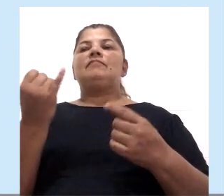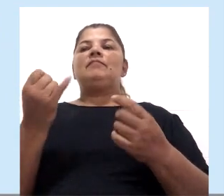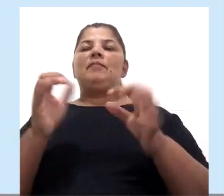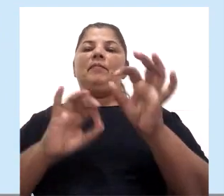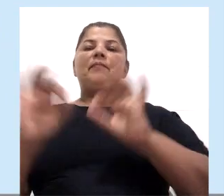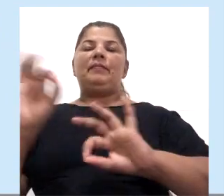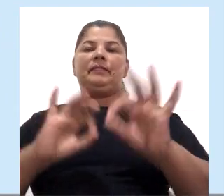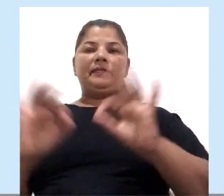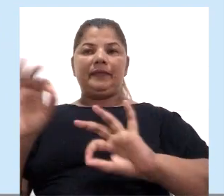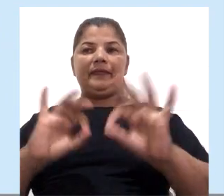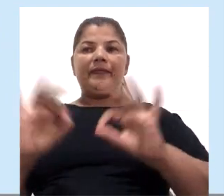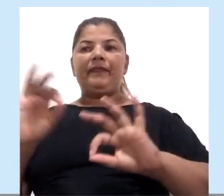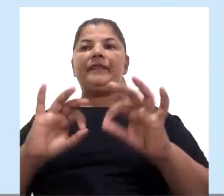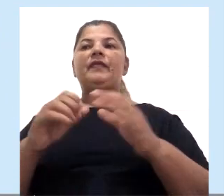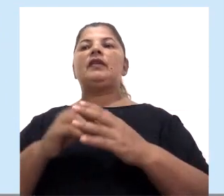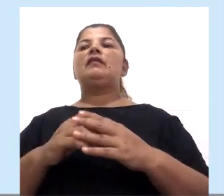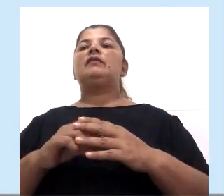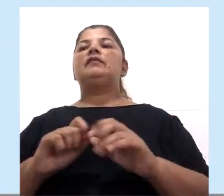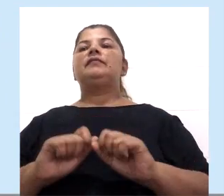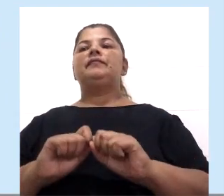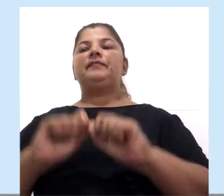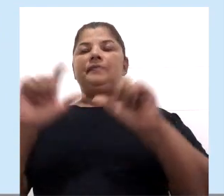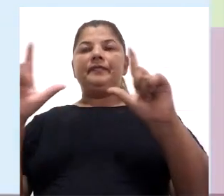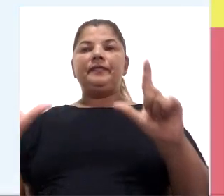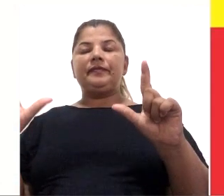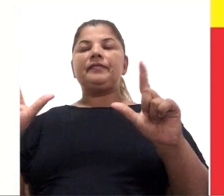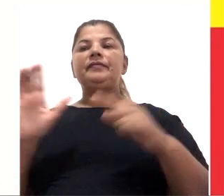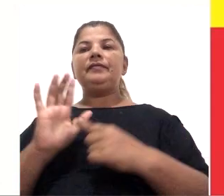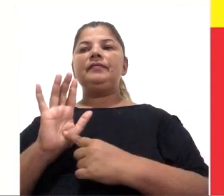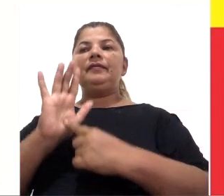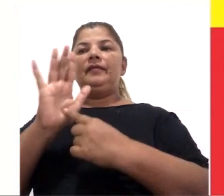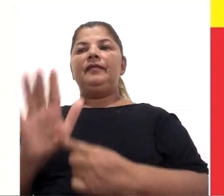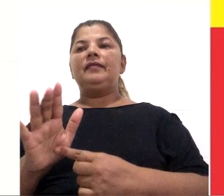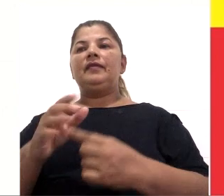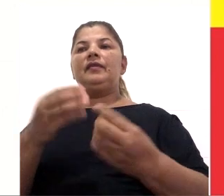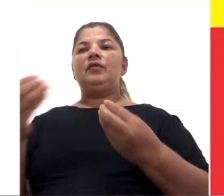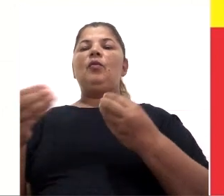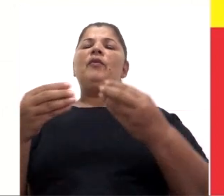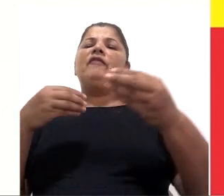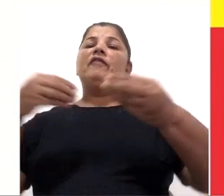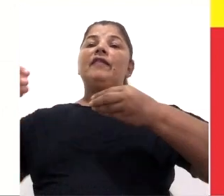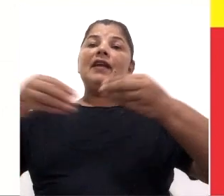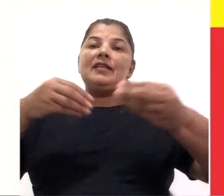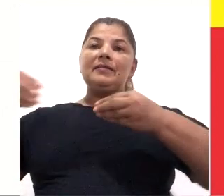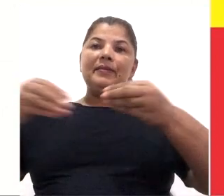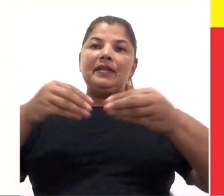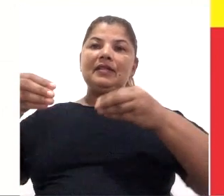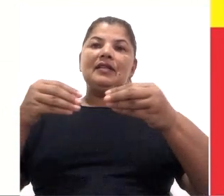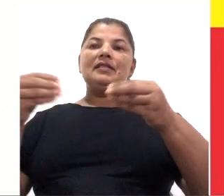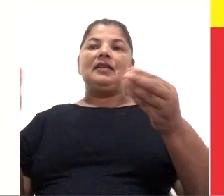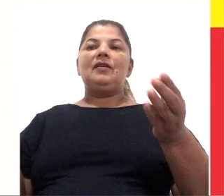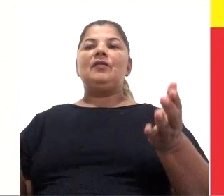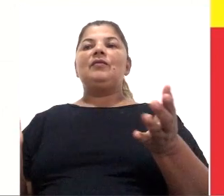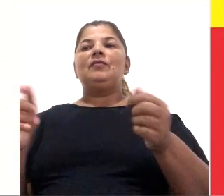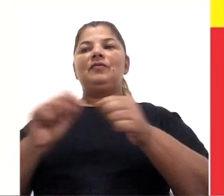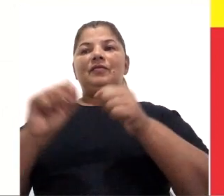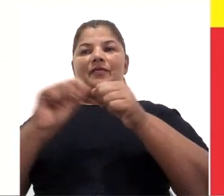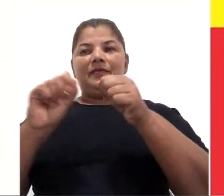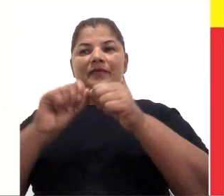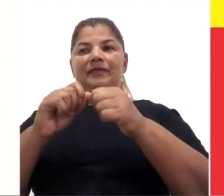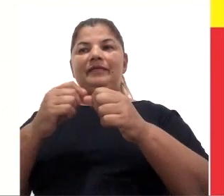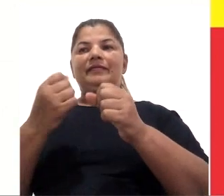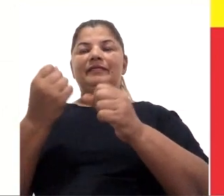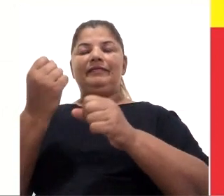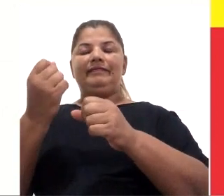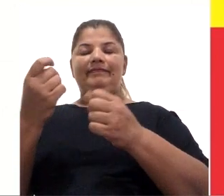nessa ideia de produção. Acompanhe na tela ainda, certo, por favor. A gente vai ver, né, a flexibilização da produção.